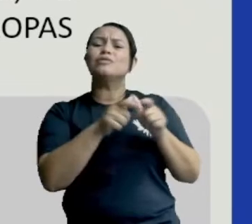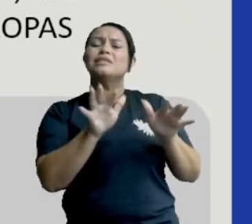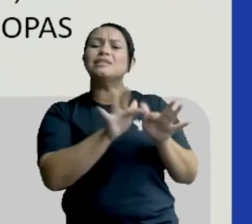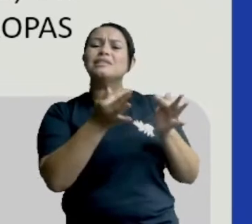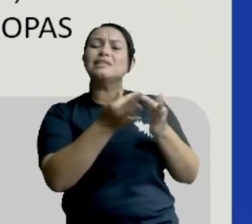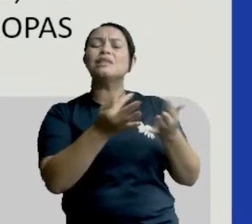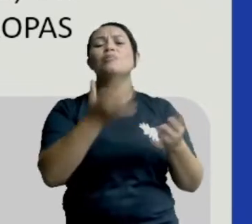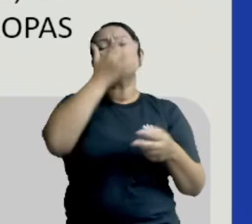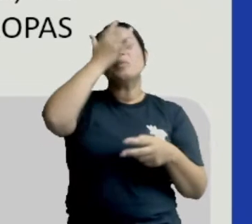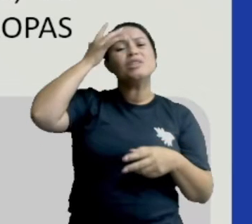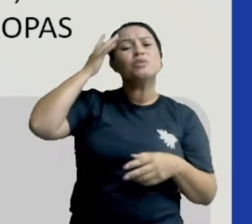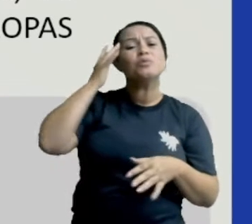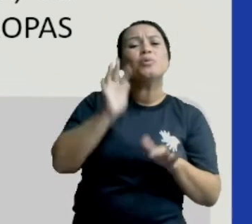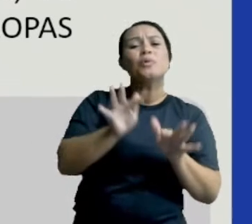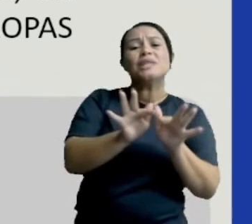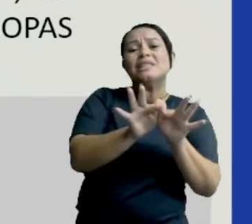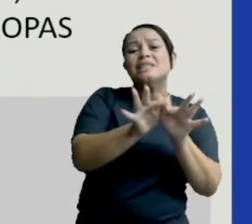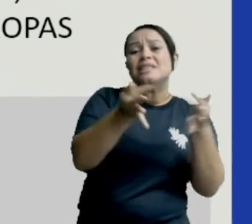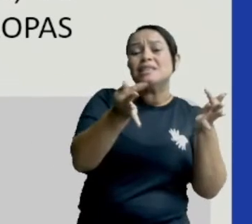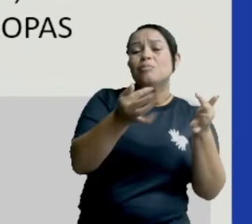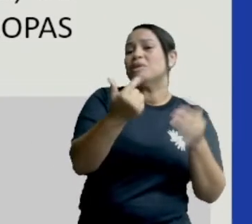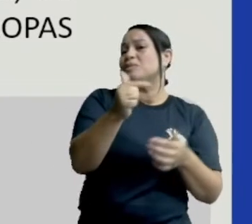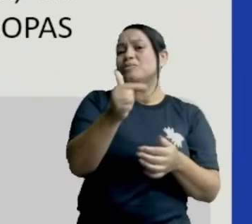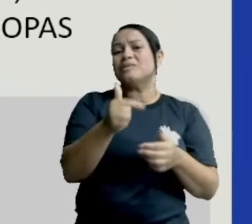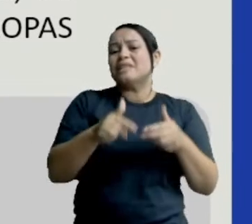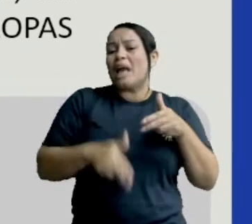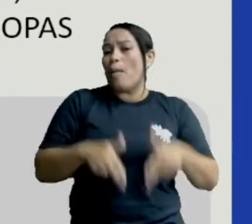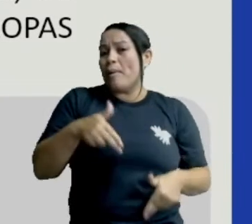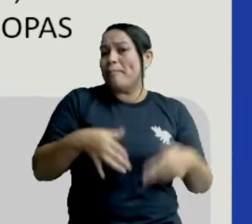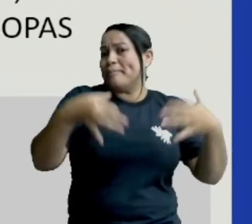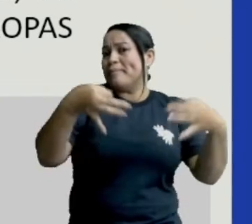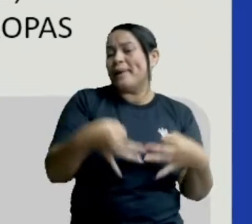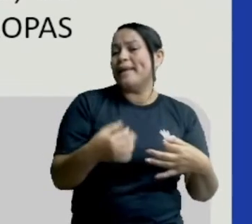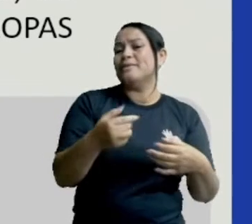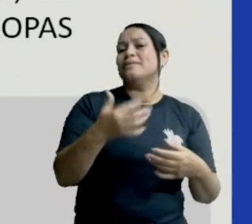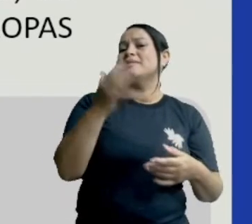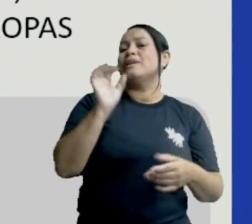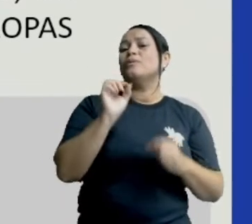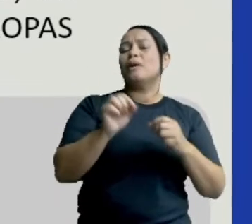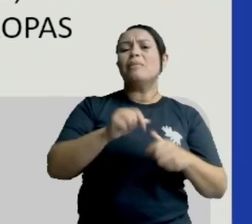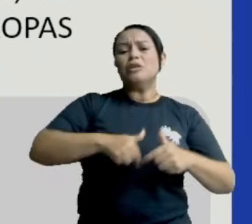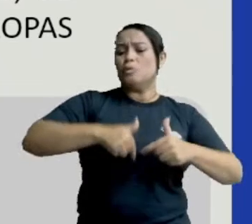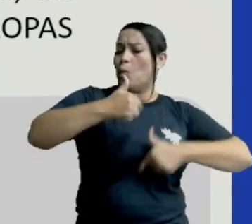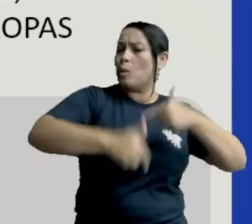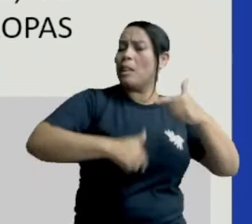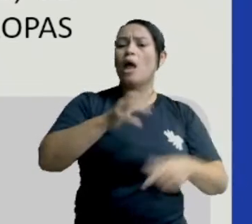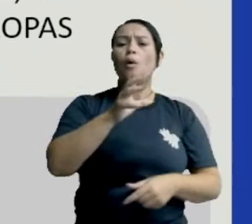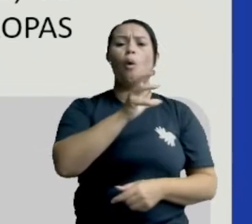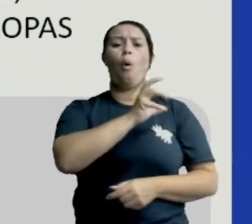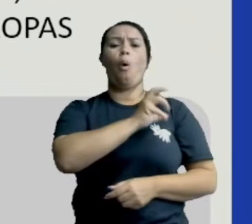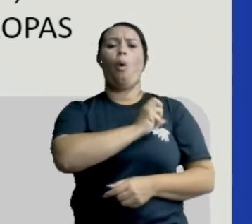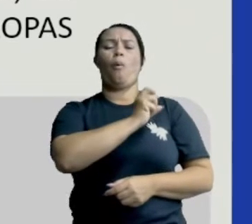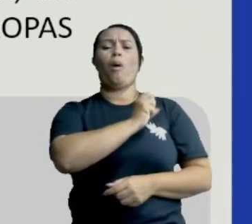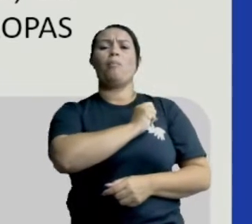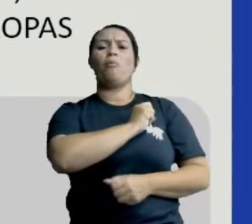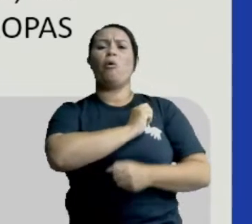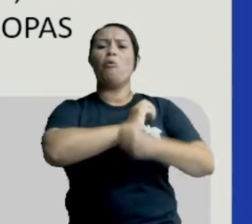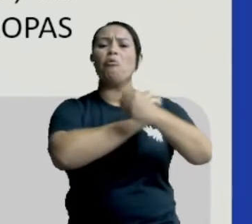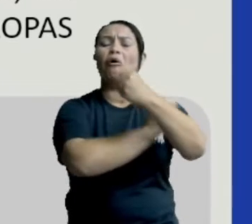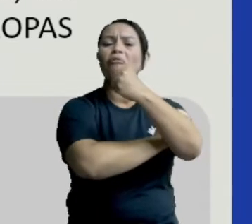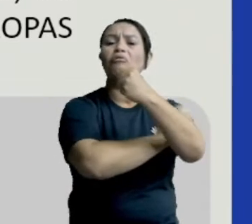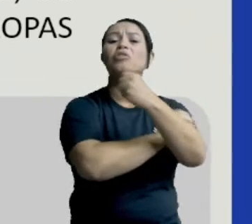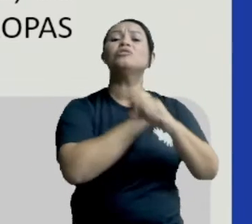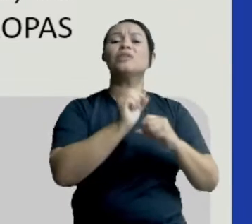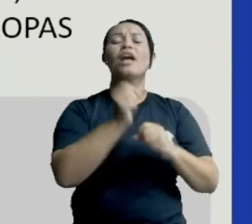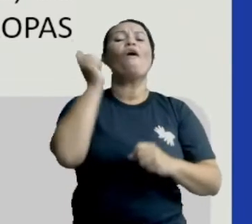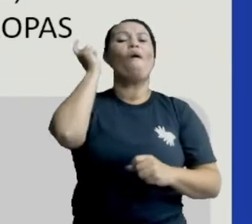de homens descalços, sem armamentos adequados, lutando com amor, de peito aberto,